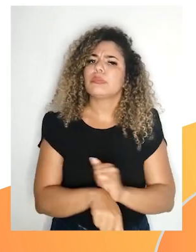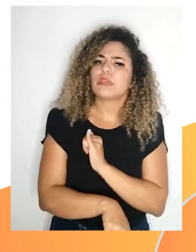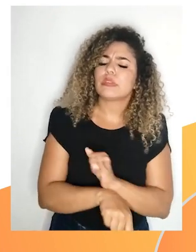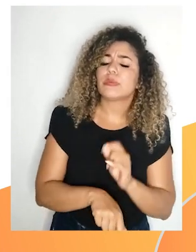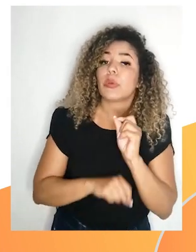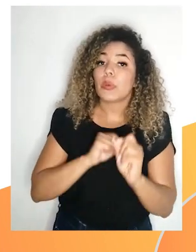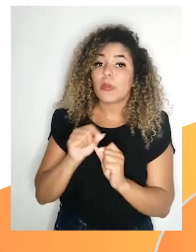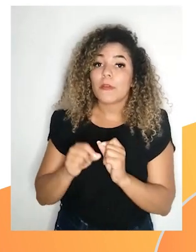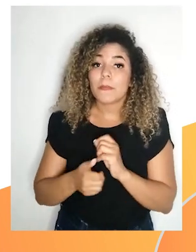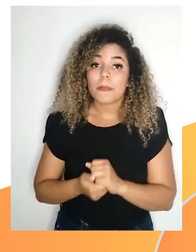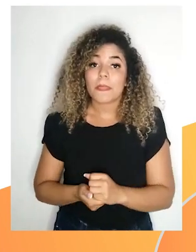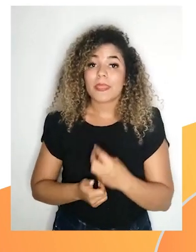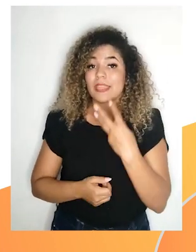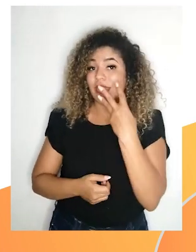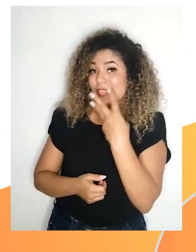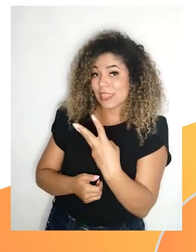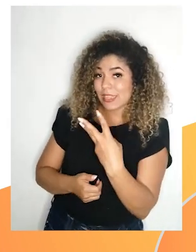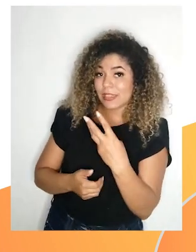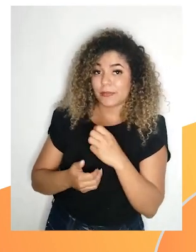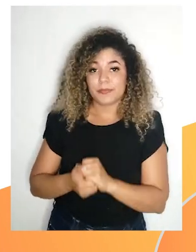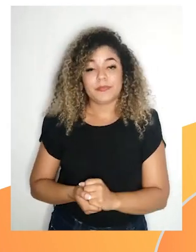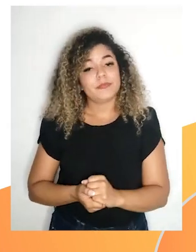são o quê? 3,